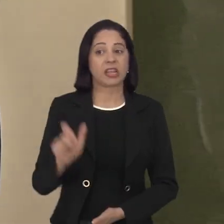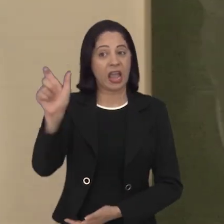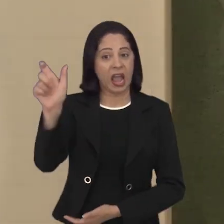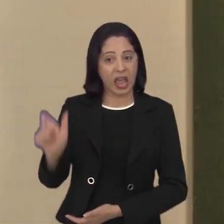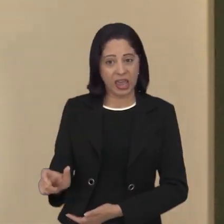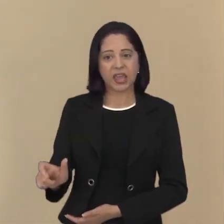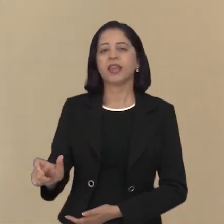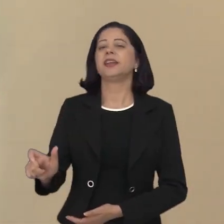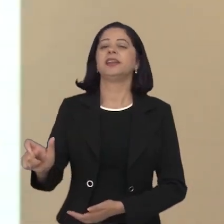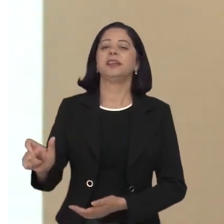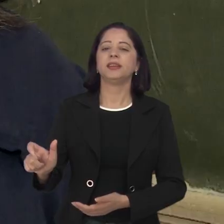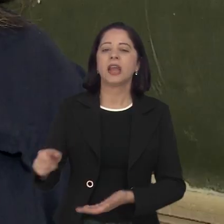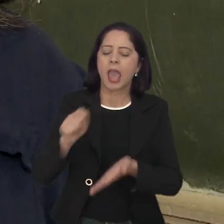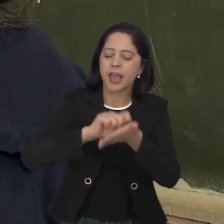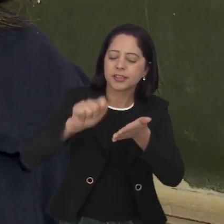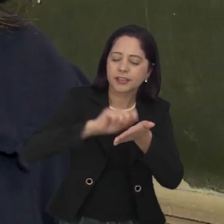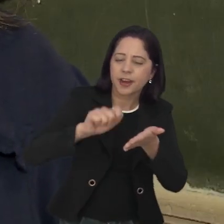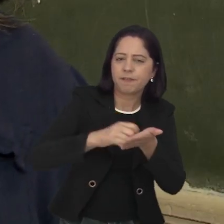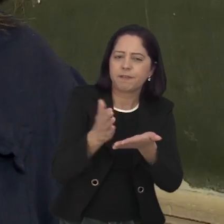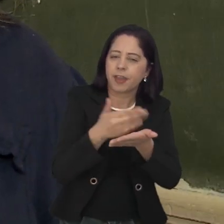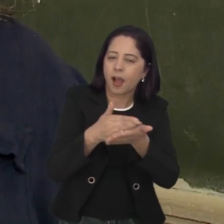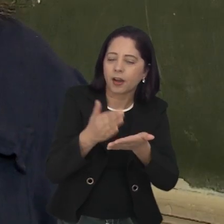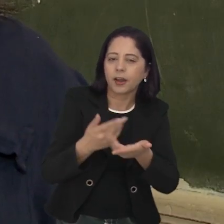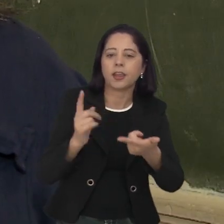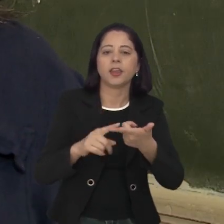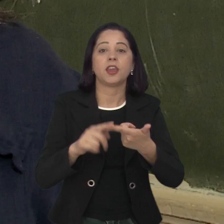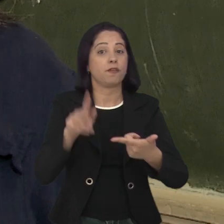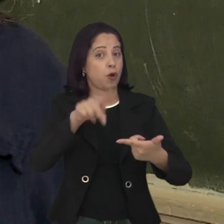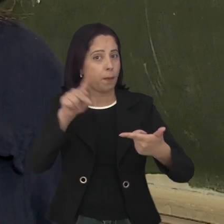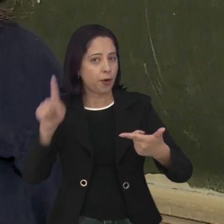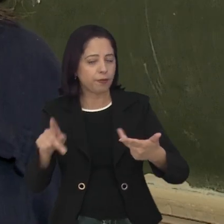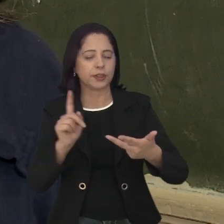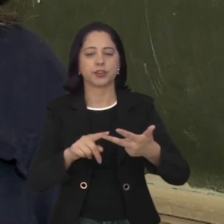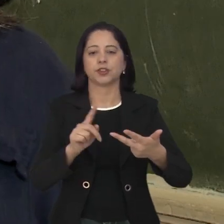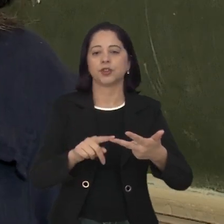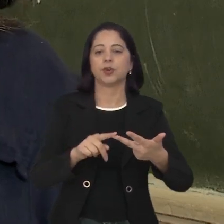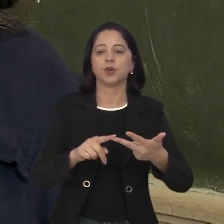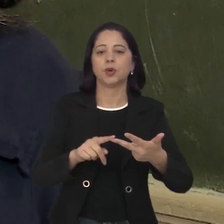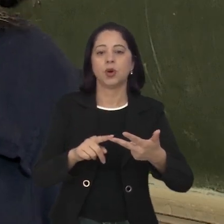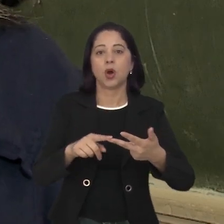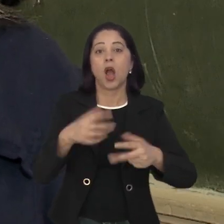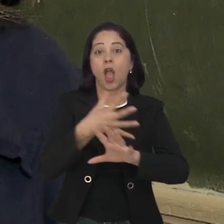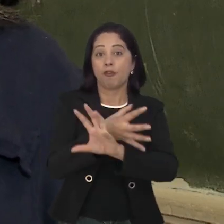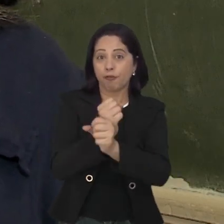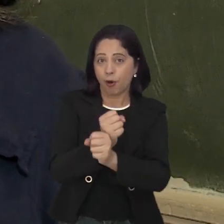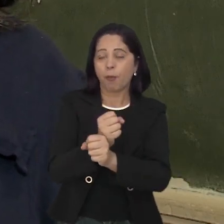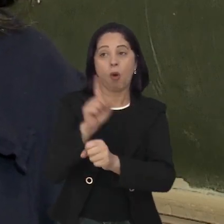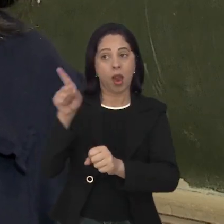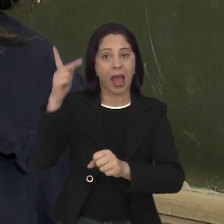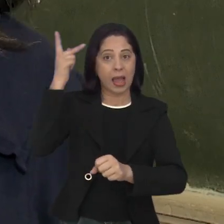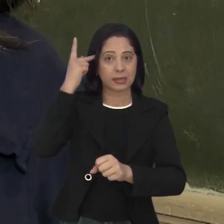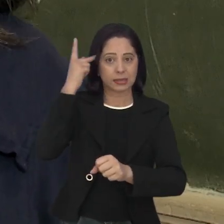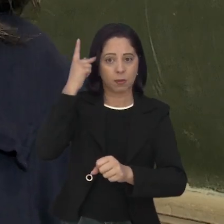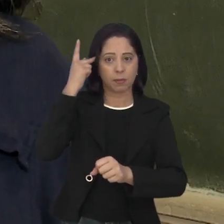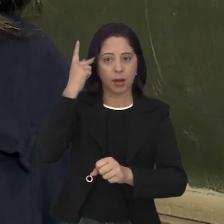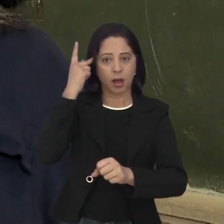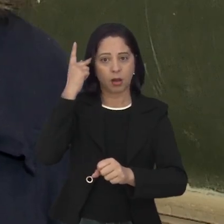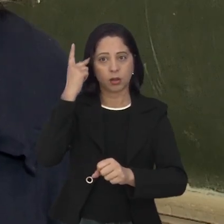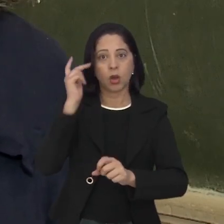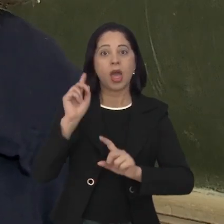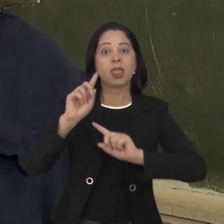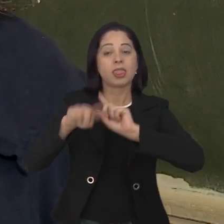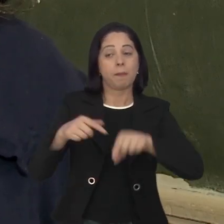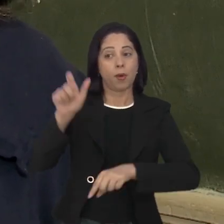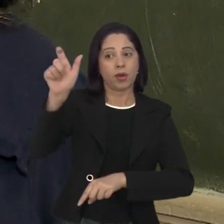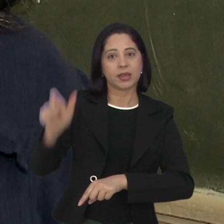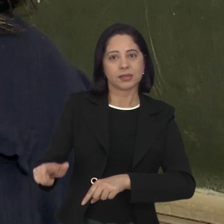trabalho era feito com Rigor o olímpic atão ele era comediógrafo ele era escritor ele era professor ele estava